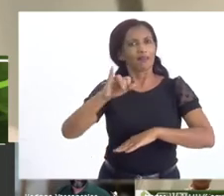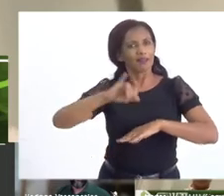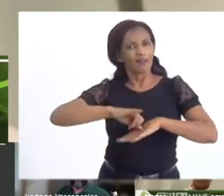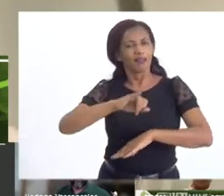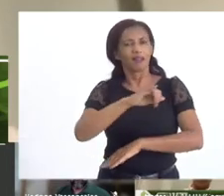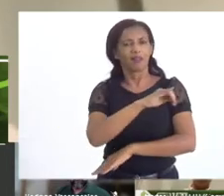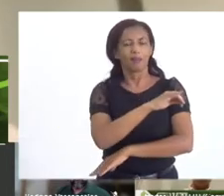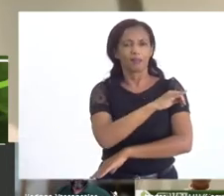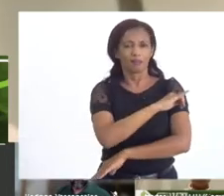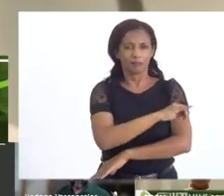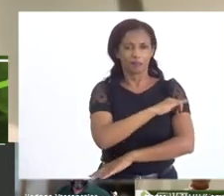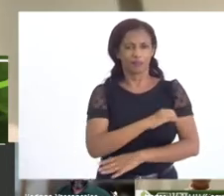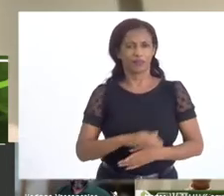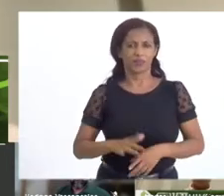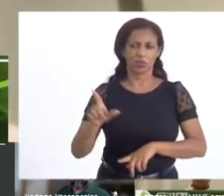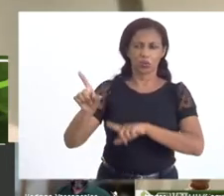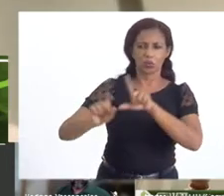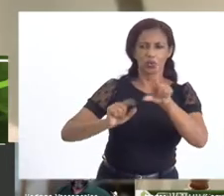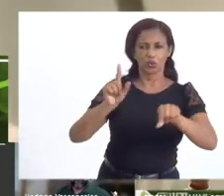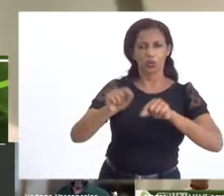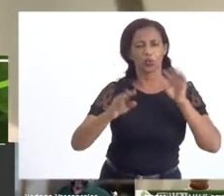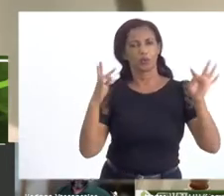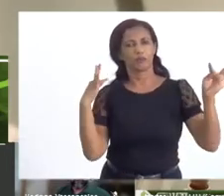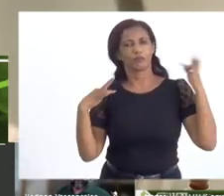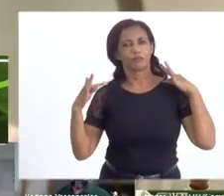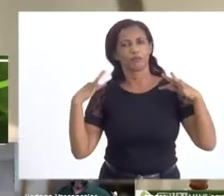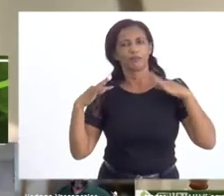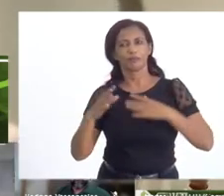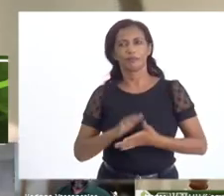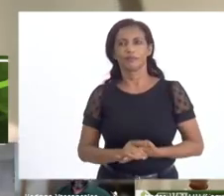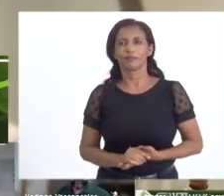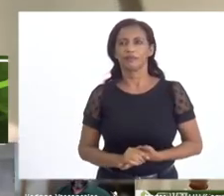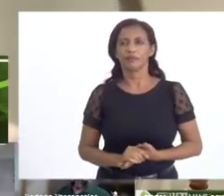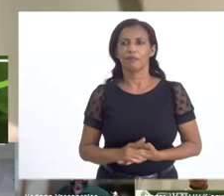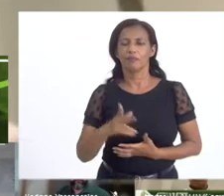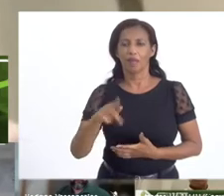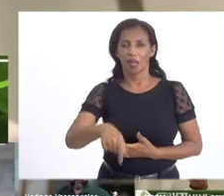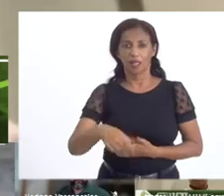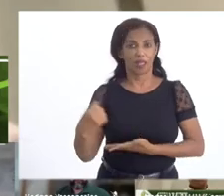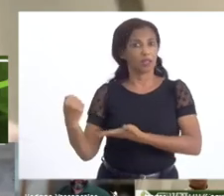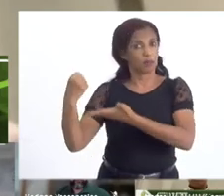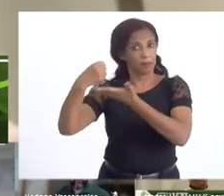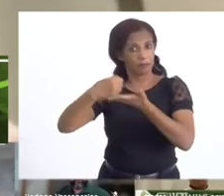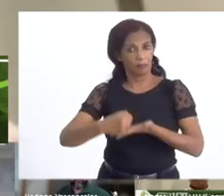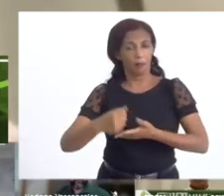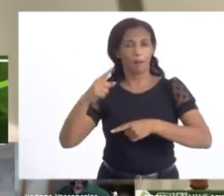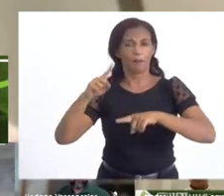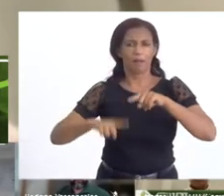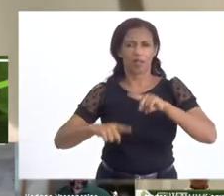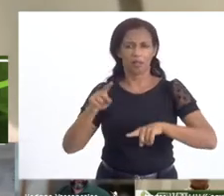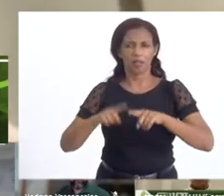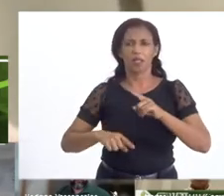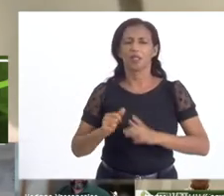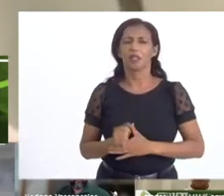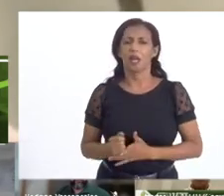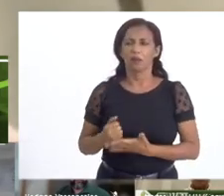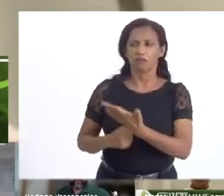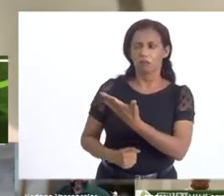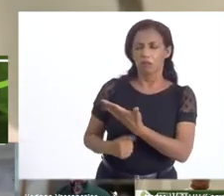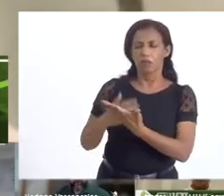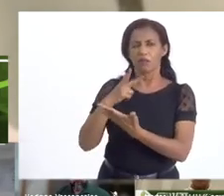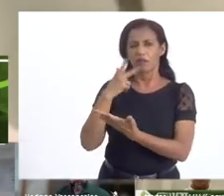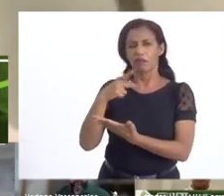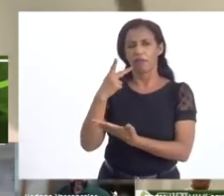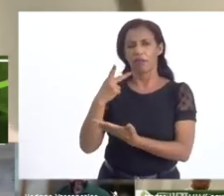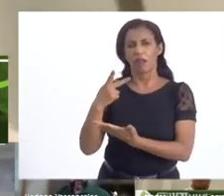Janeiro, opções para os turistas, opções de carga. O Patrick vai falar com muito mais propriedade